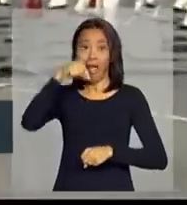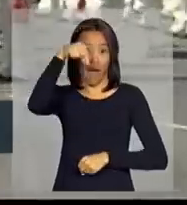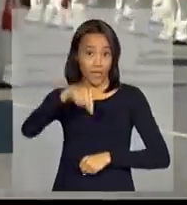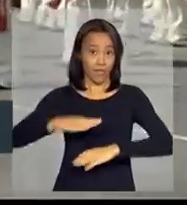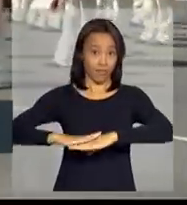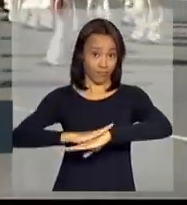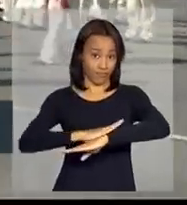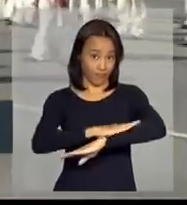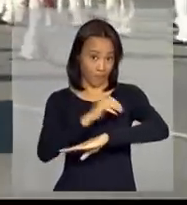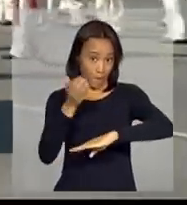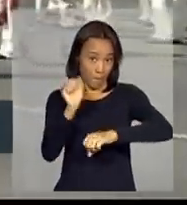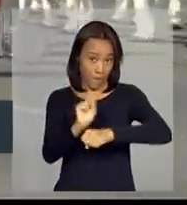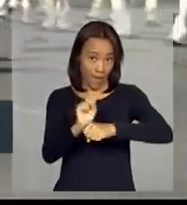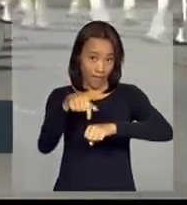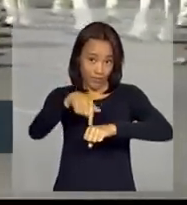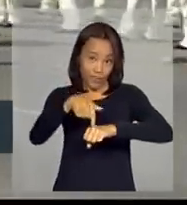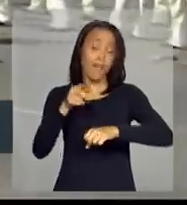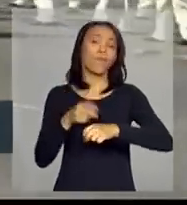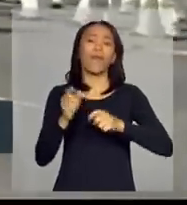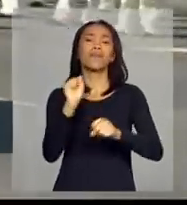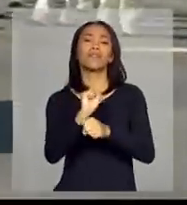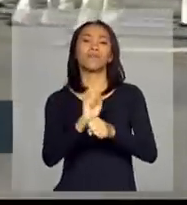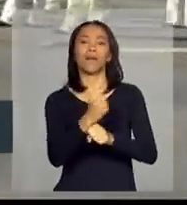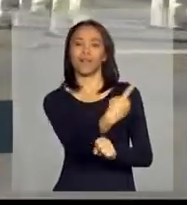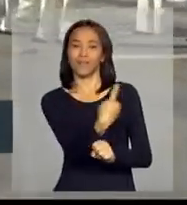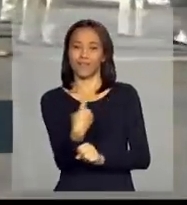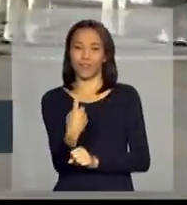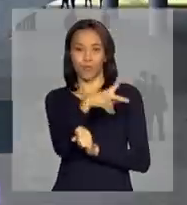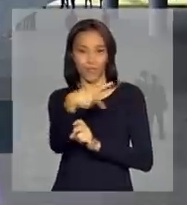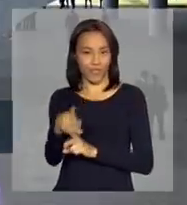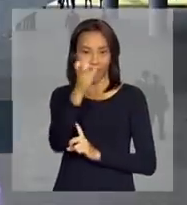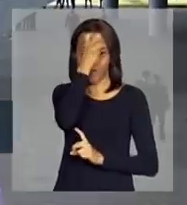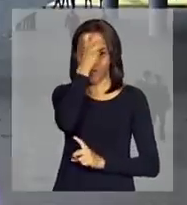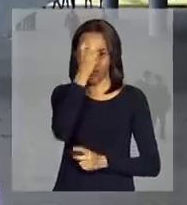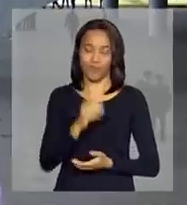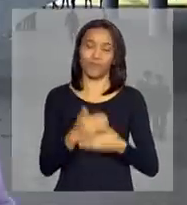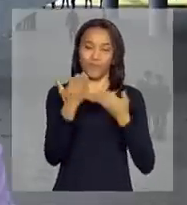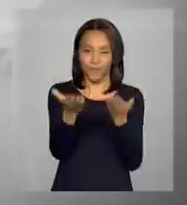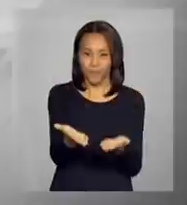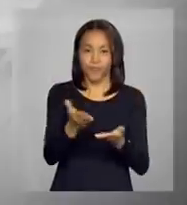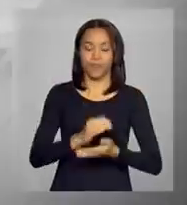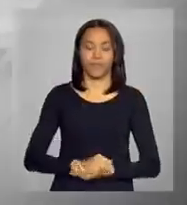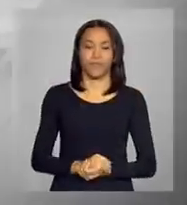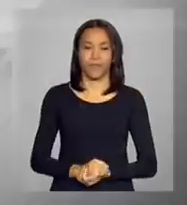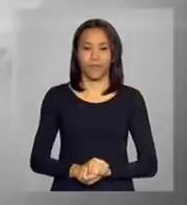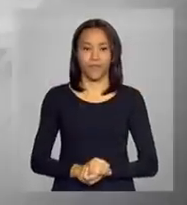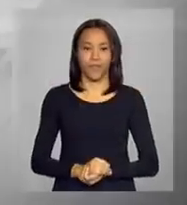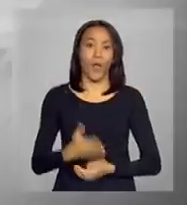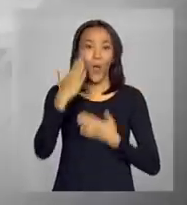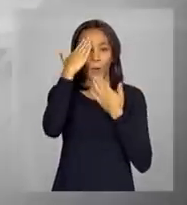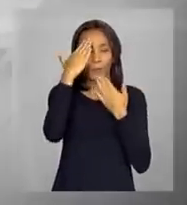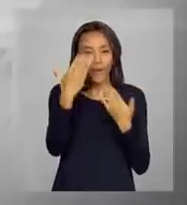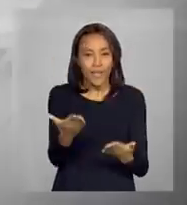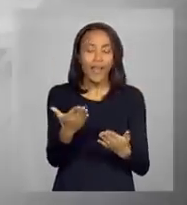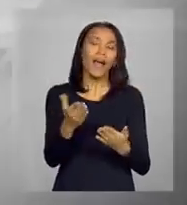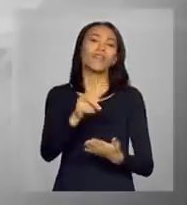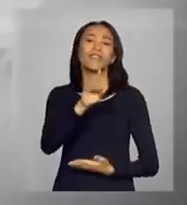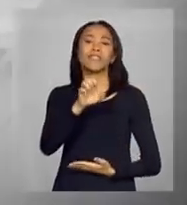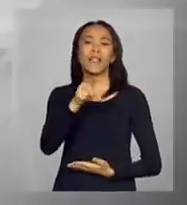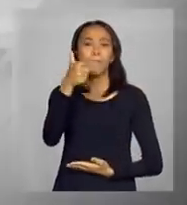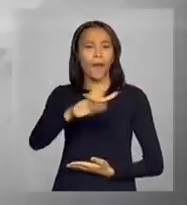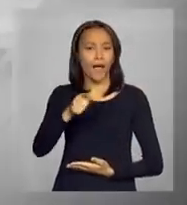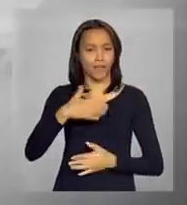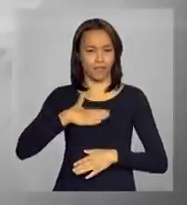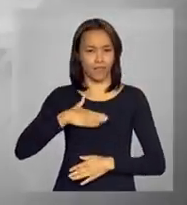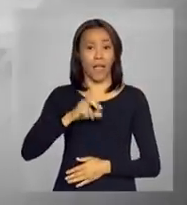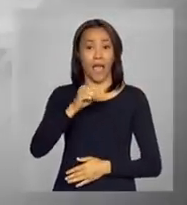da rampa do Palácio do Planalto, à espera do presidente egípcio. Malu. Obrigada, Daniela. E logo mais